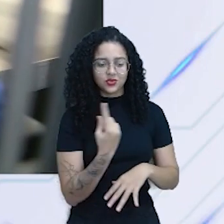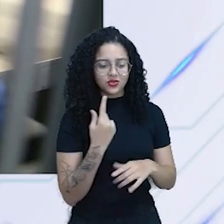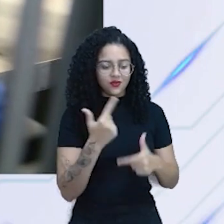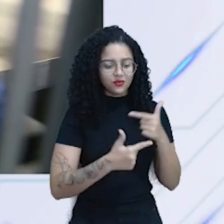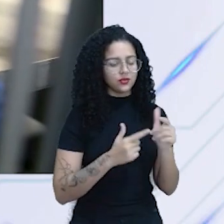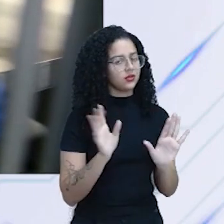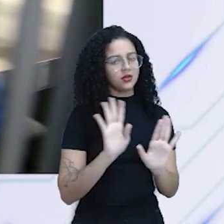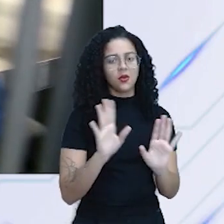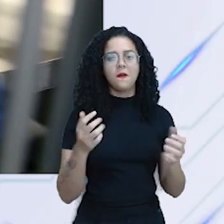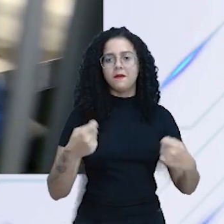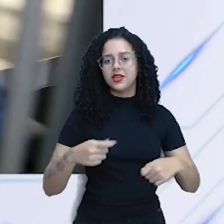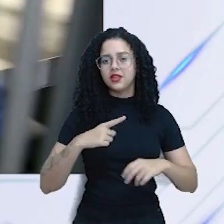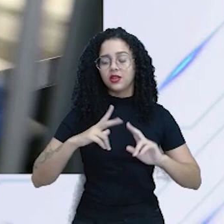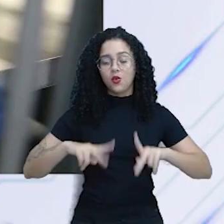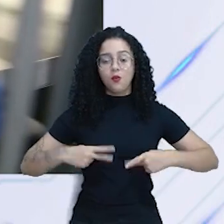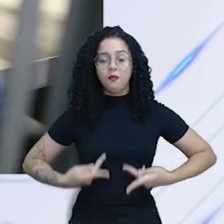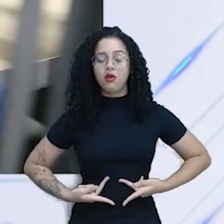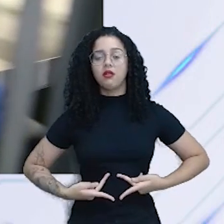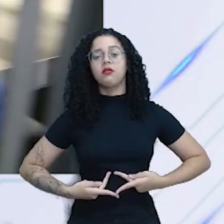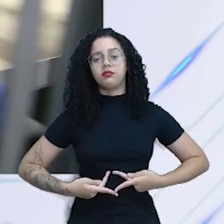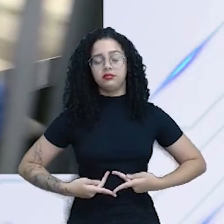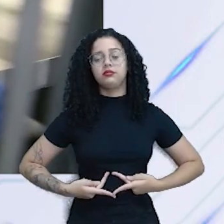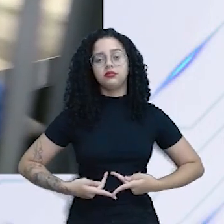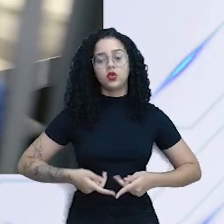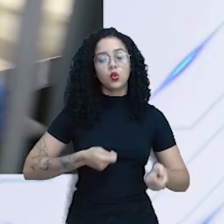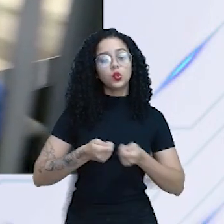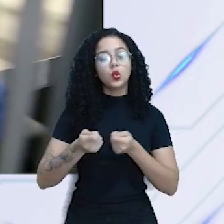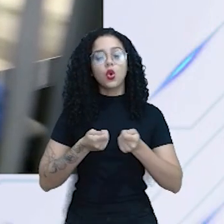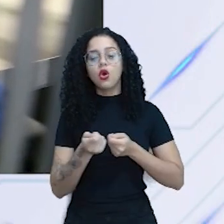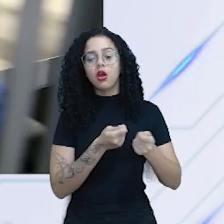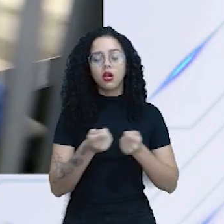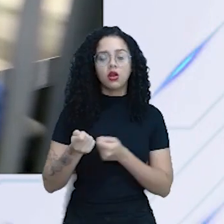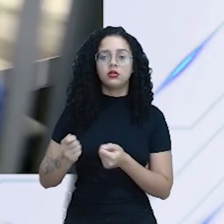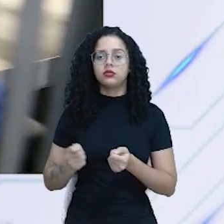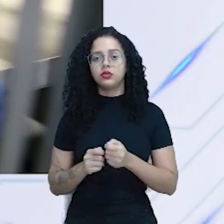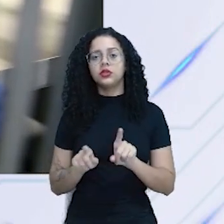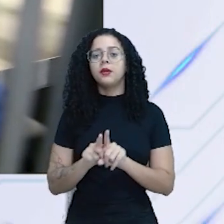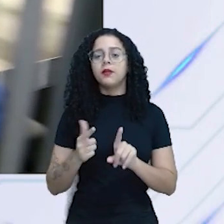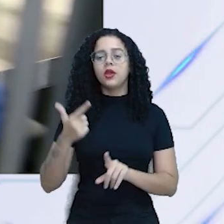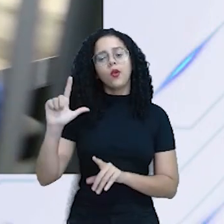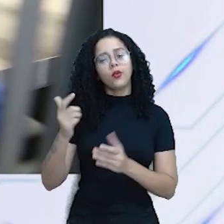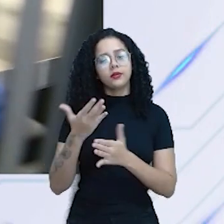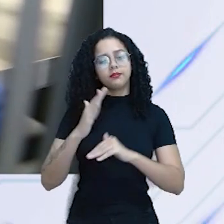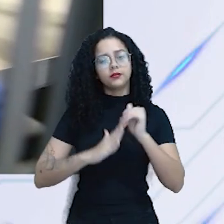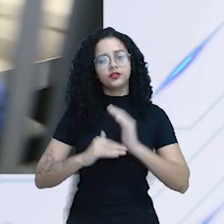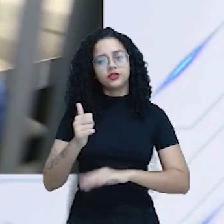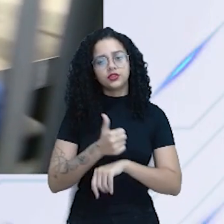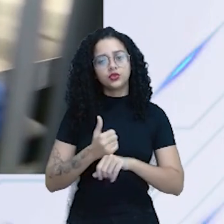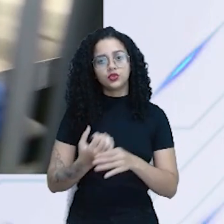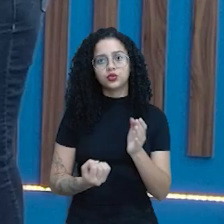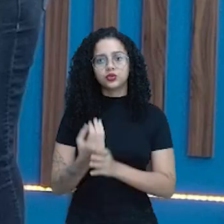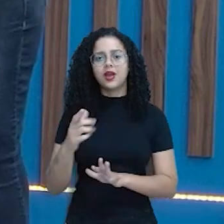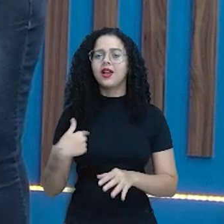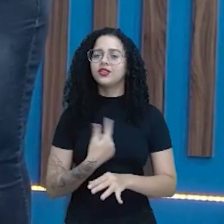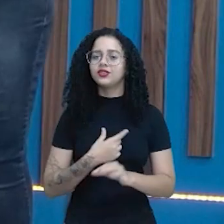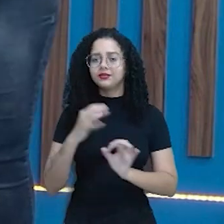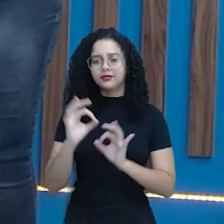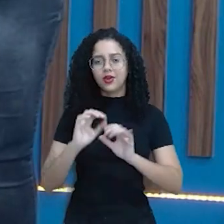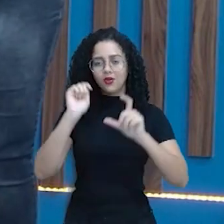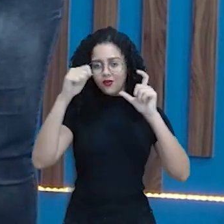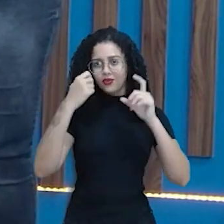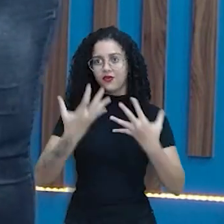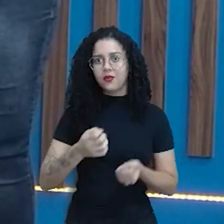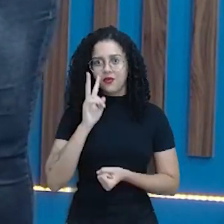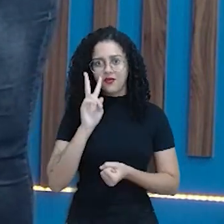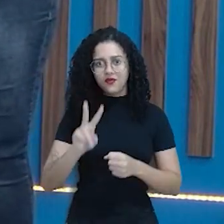Precisa ter ter alguém ali controlando, outras profissões surgindo. Aí a gente preparou um vídeo, não foi? Exatamente, né? Vamos